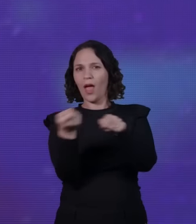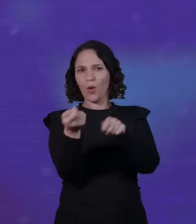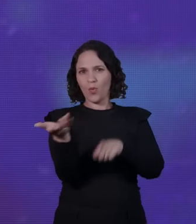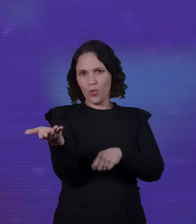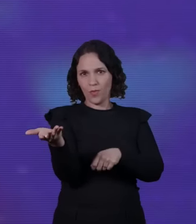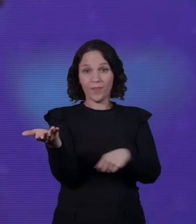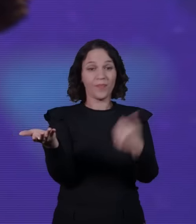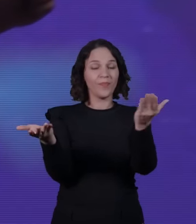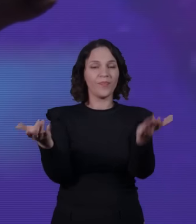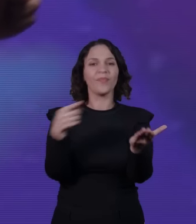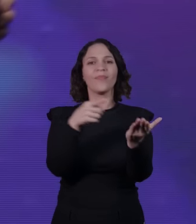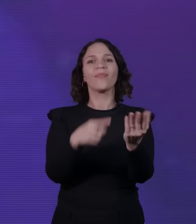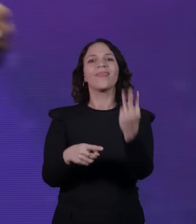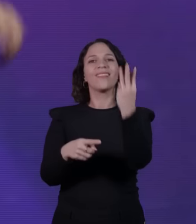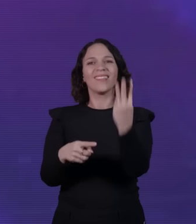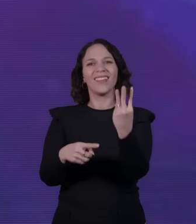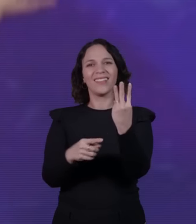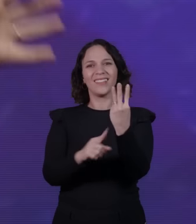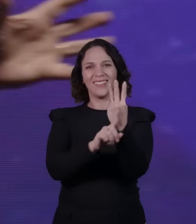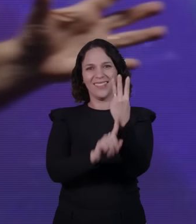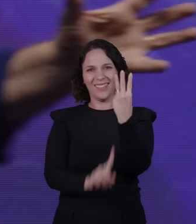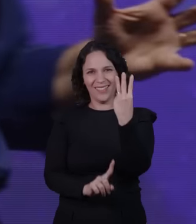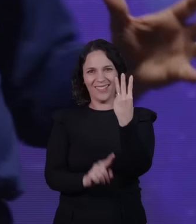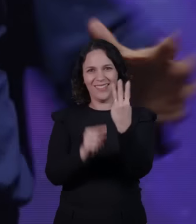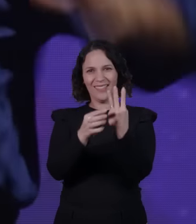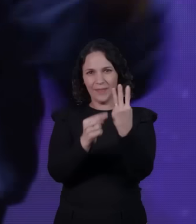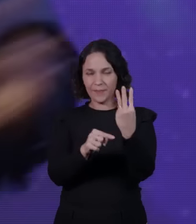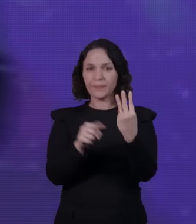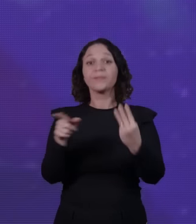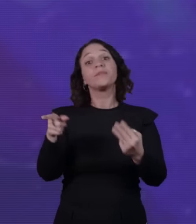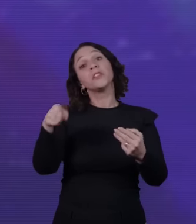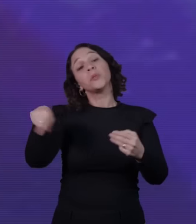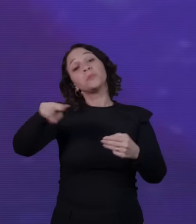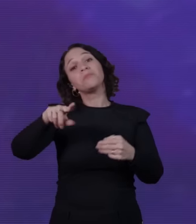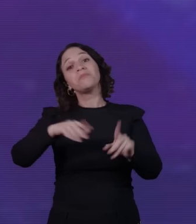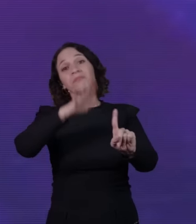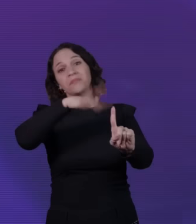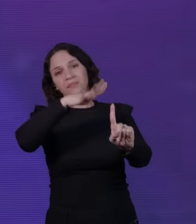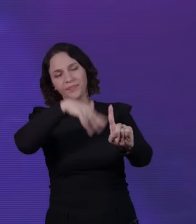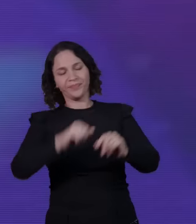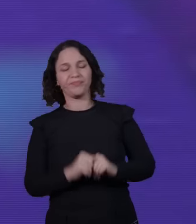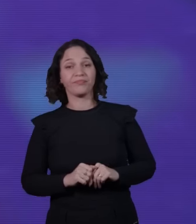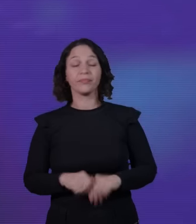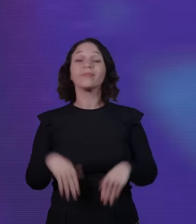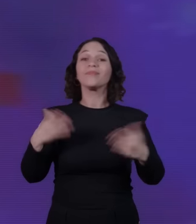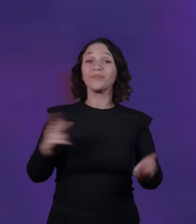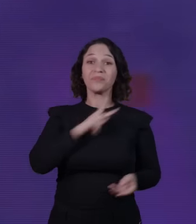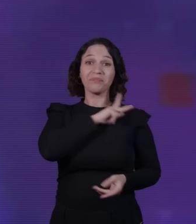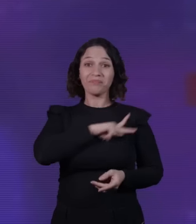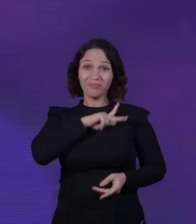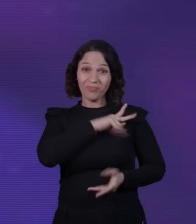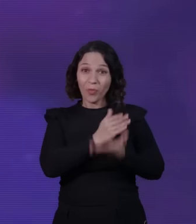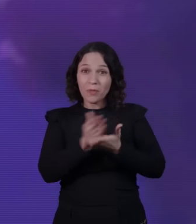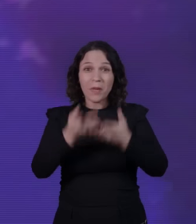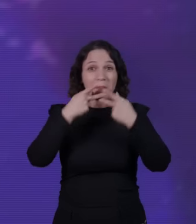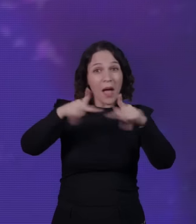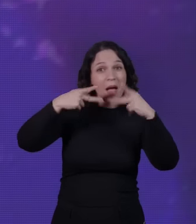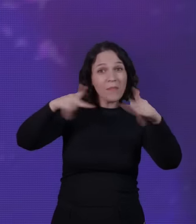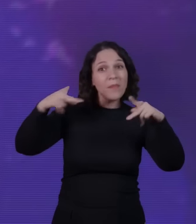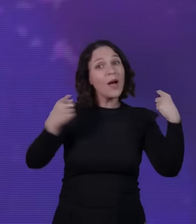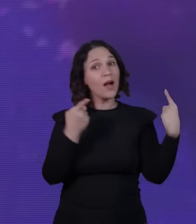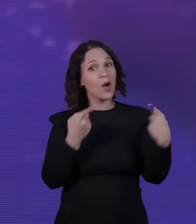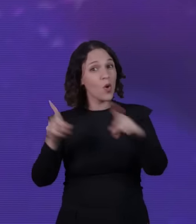mão, um tridente. E ela era adorada. E quando o apóstolo Paulo começou a pregar contra a idolatria, um